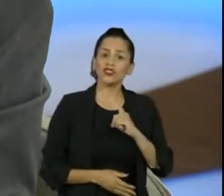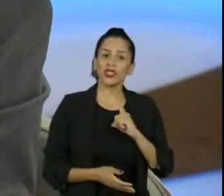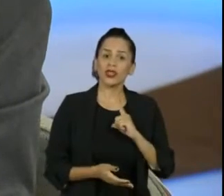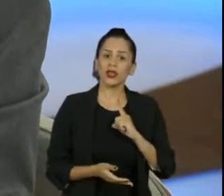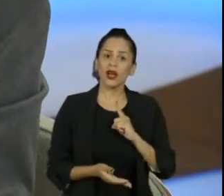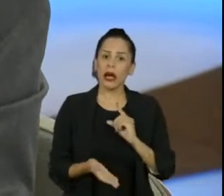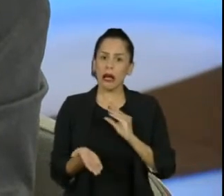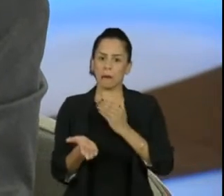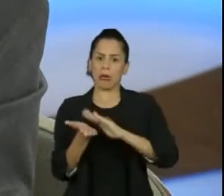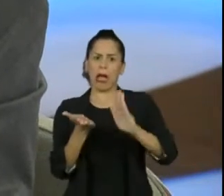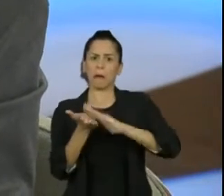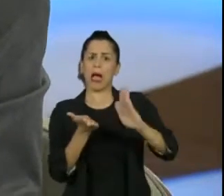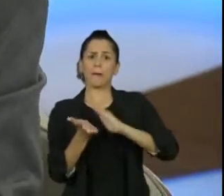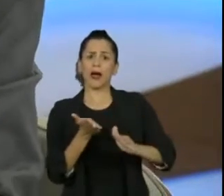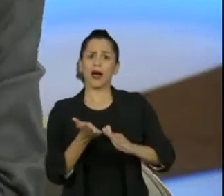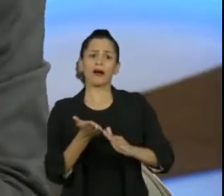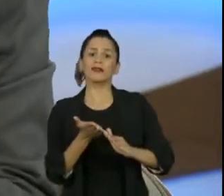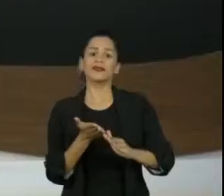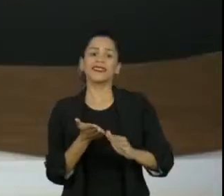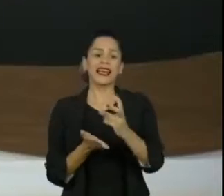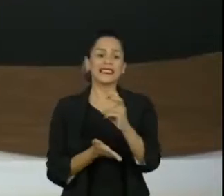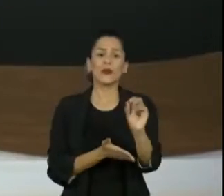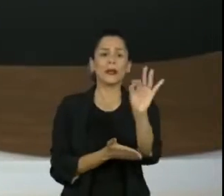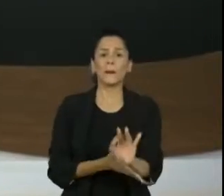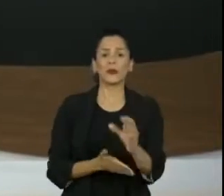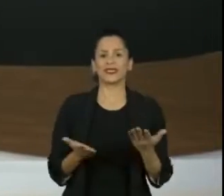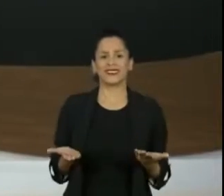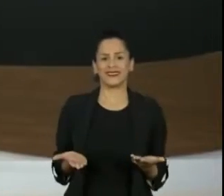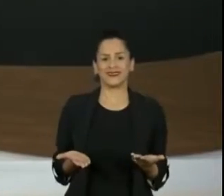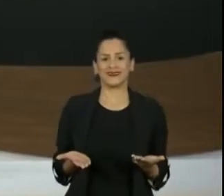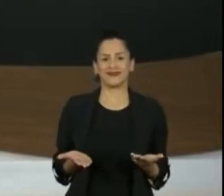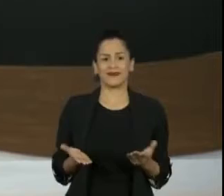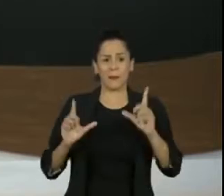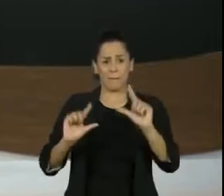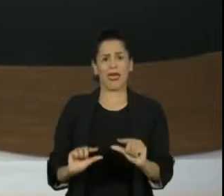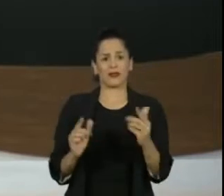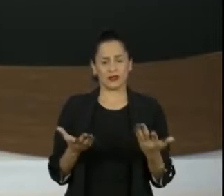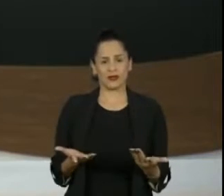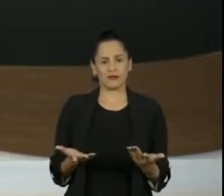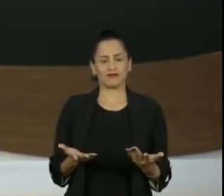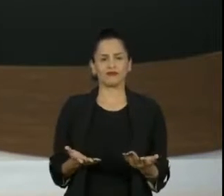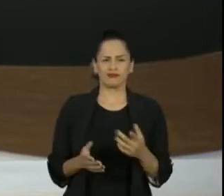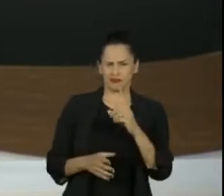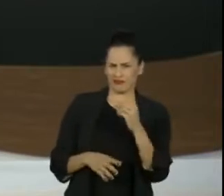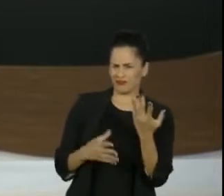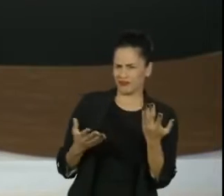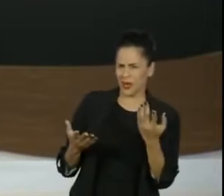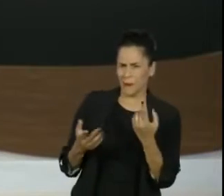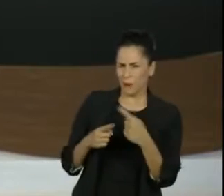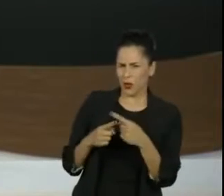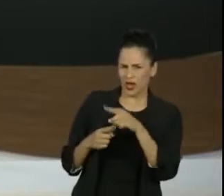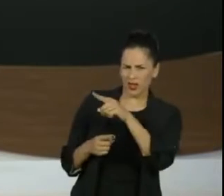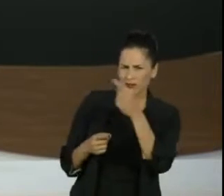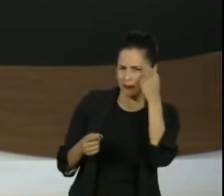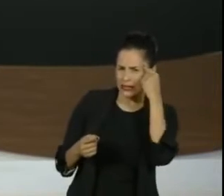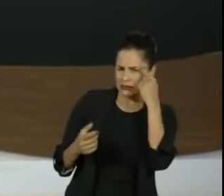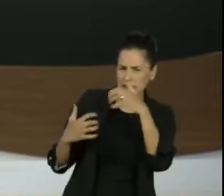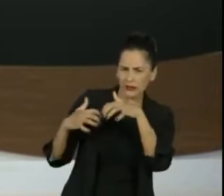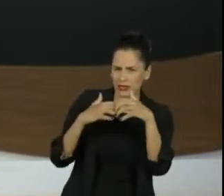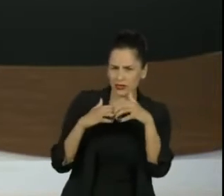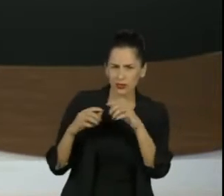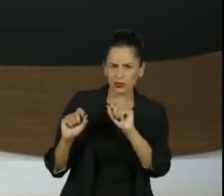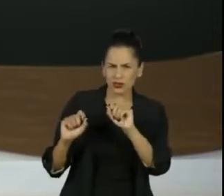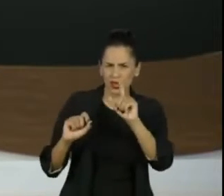gastou. Porque mais gente faria isolamento social, é esse o raciocínio? Mais gente iria